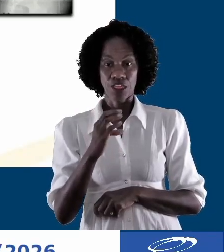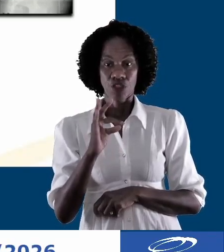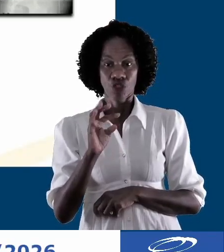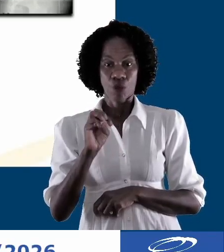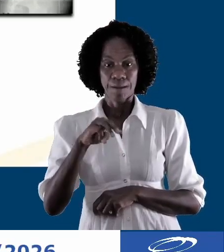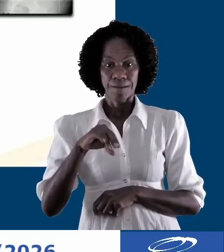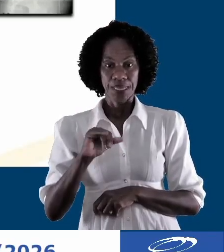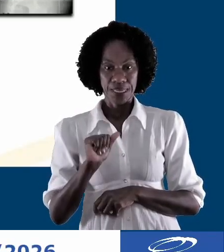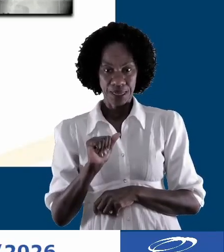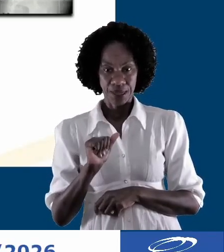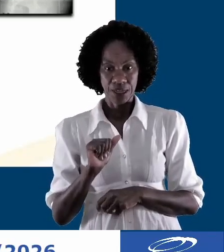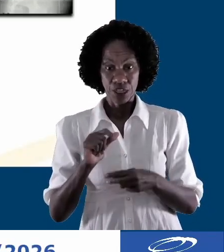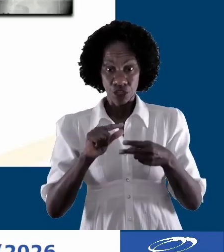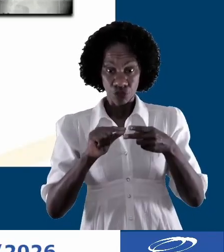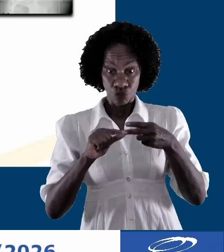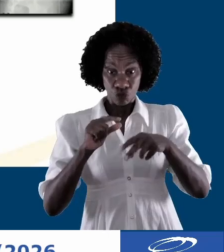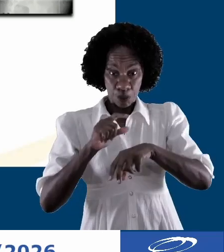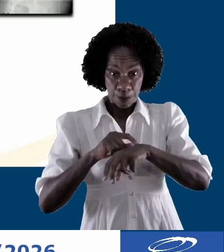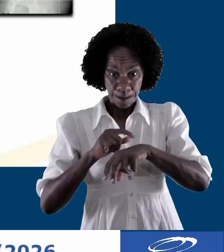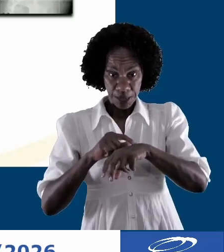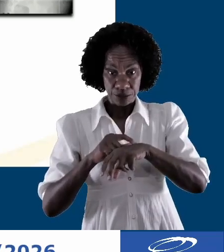deformidade e uma boa evolução.